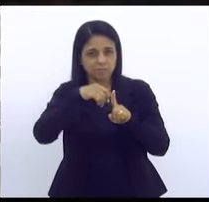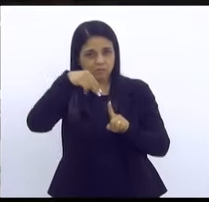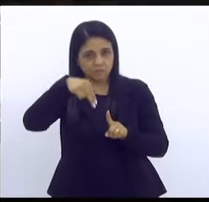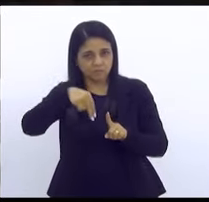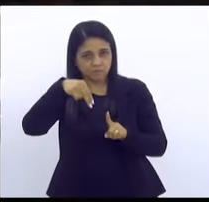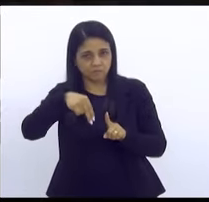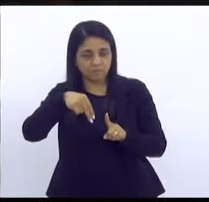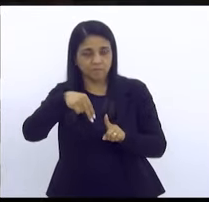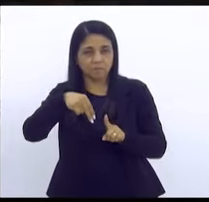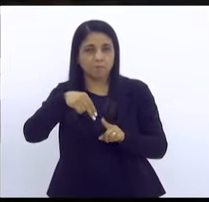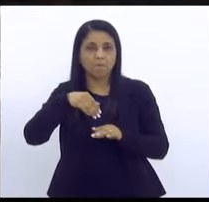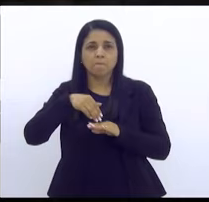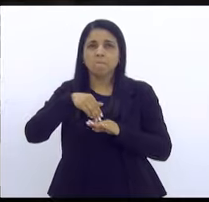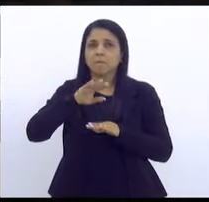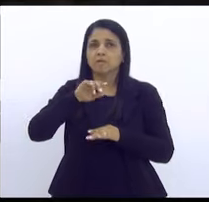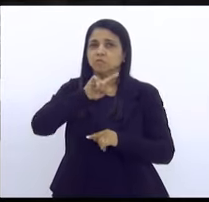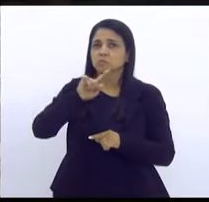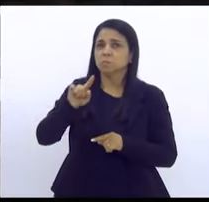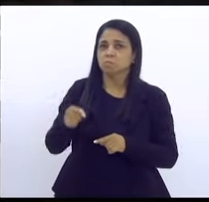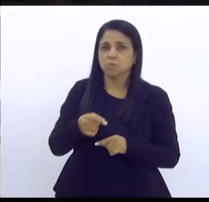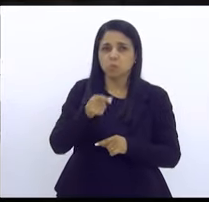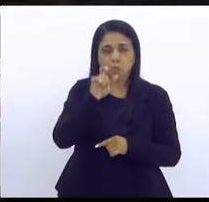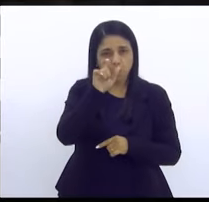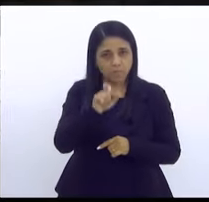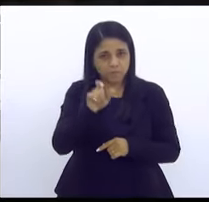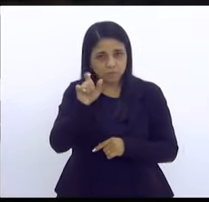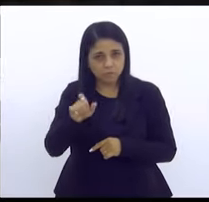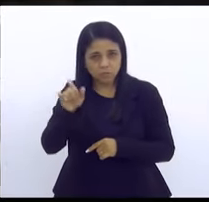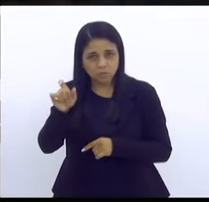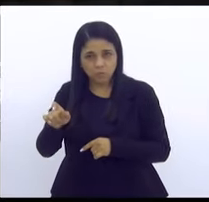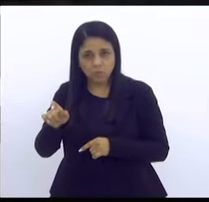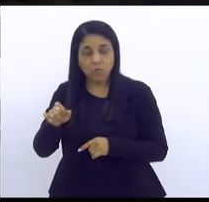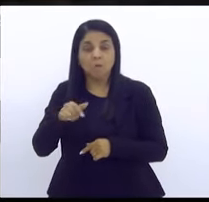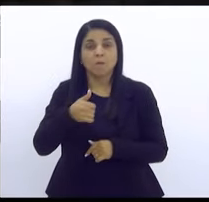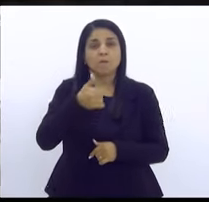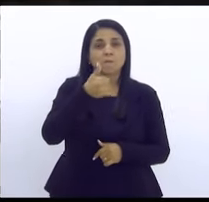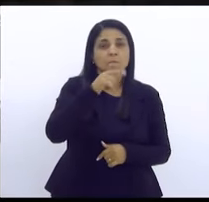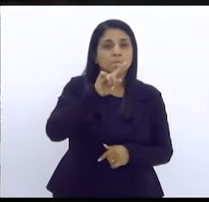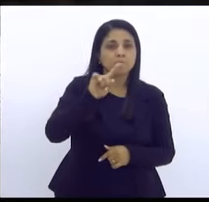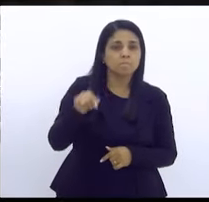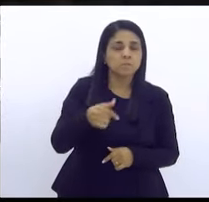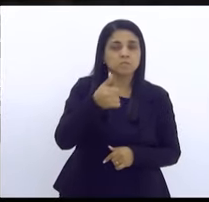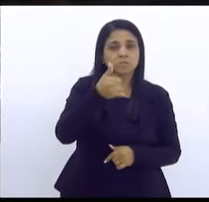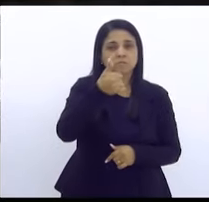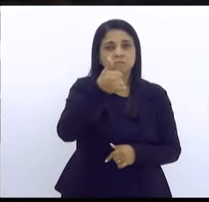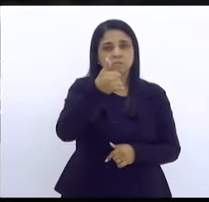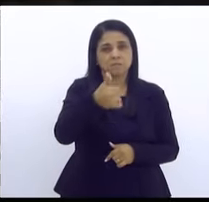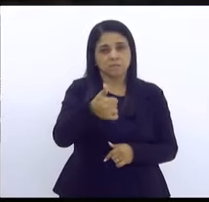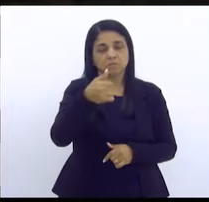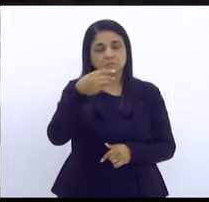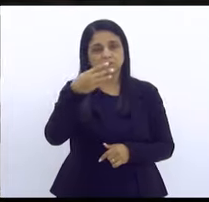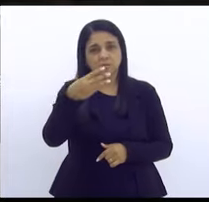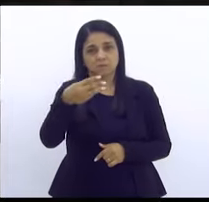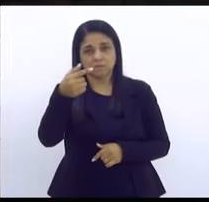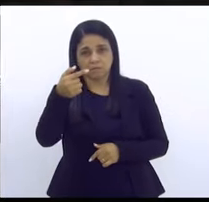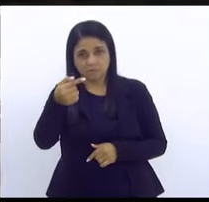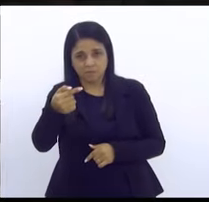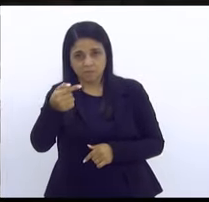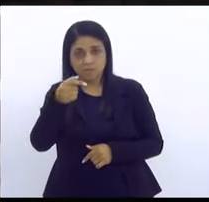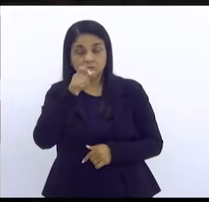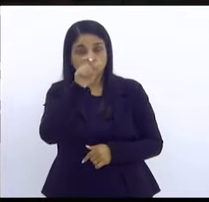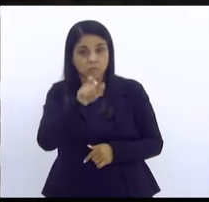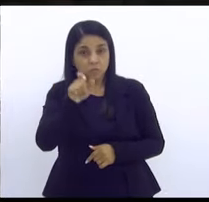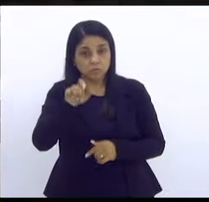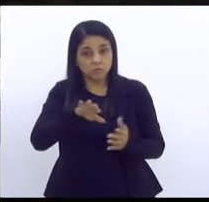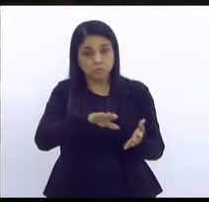mais de 1.000 pessoas, ou seja, foram 1.137 pessoas que morreram em chacinas policiais